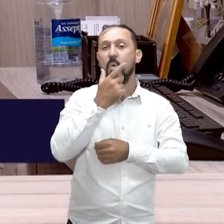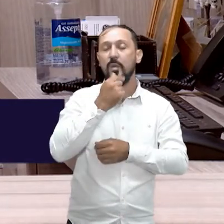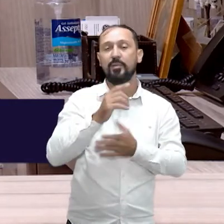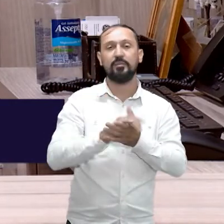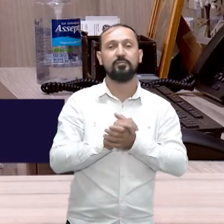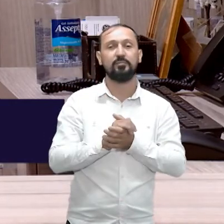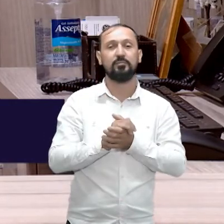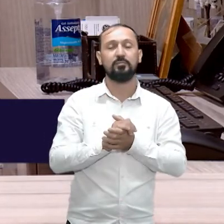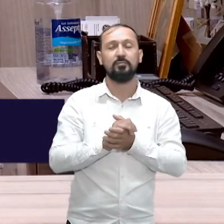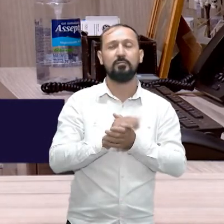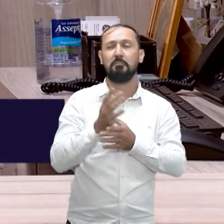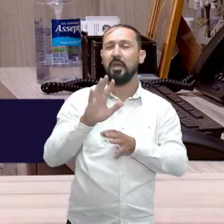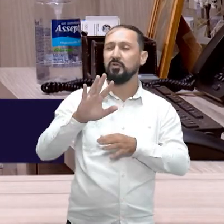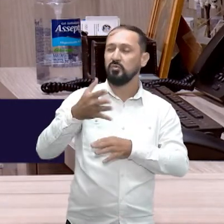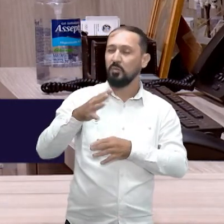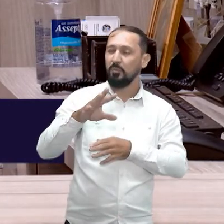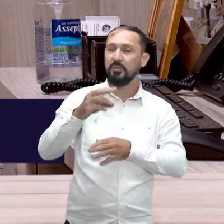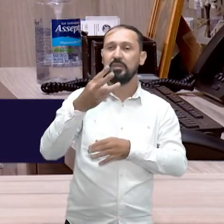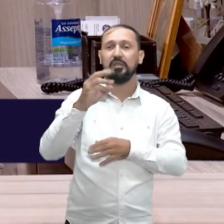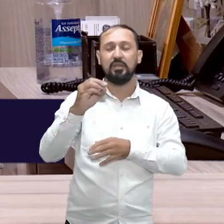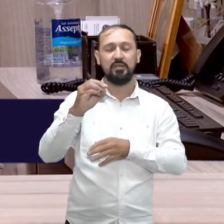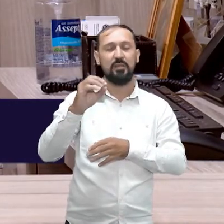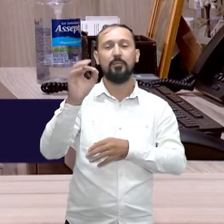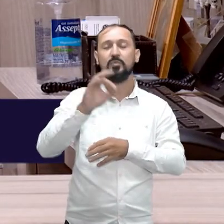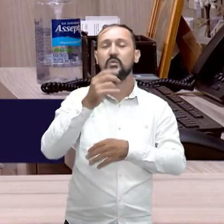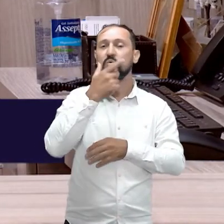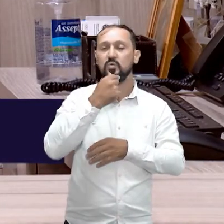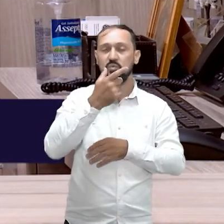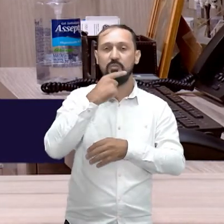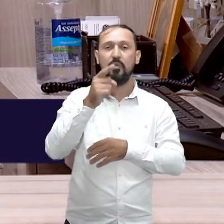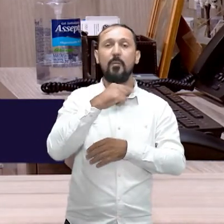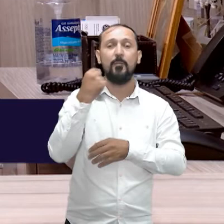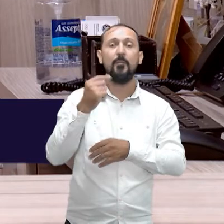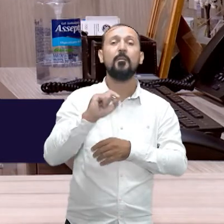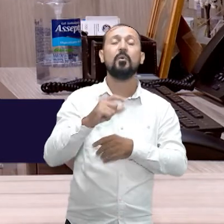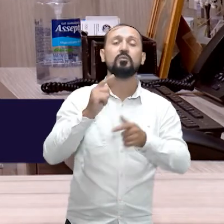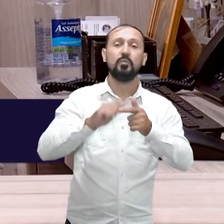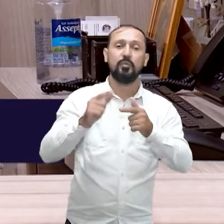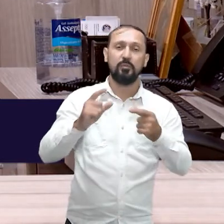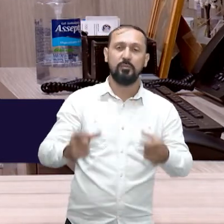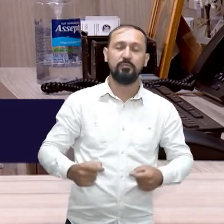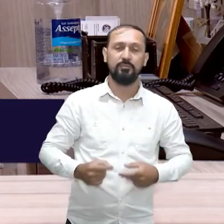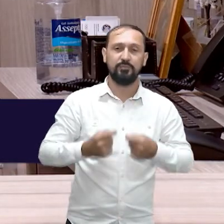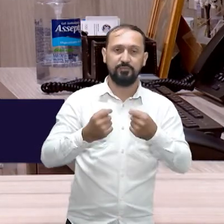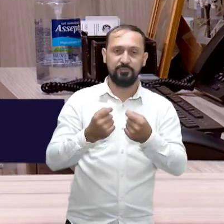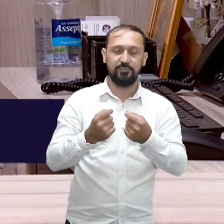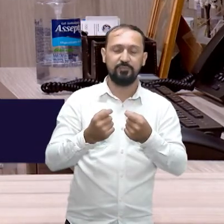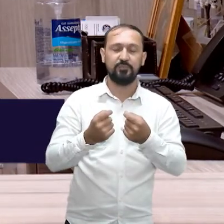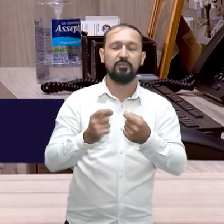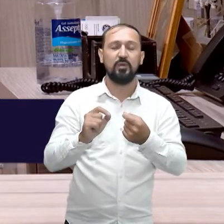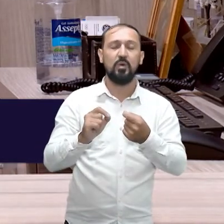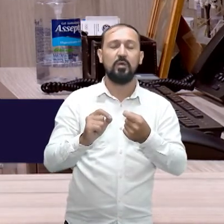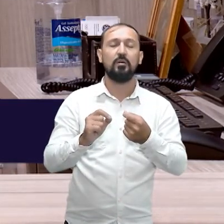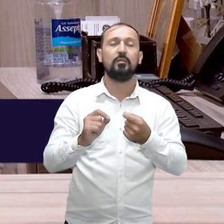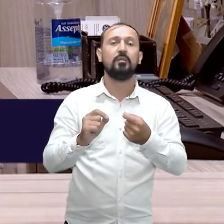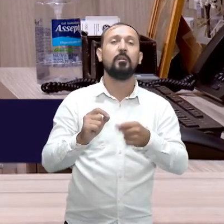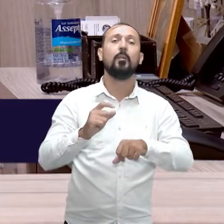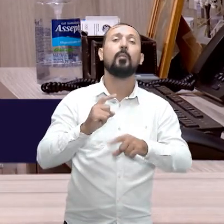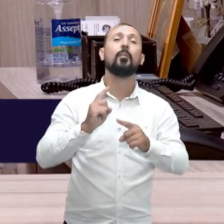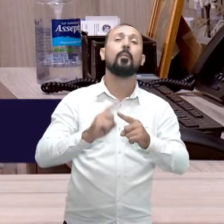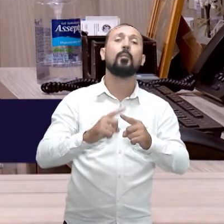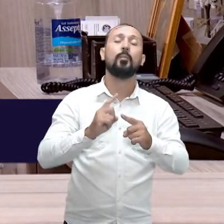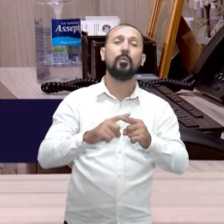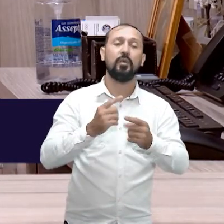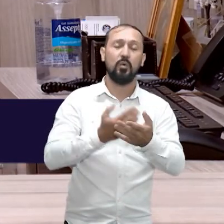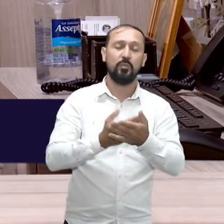Para que o senhor tenha uma ideia, os homens, 1/3 dos homens morrem de problemas oncológicos